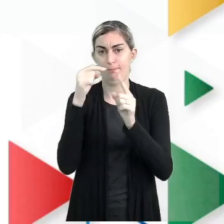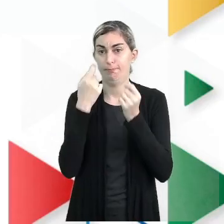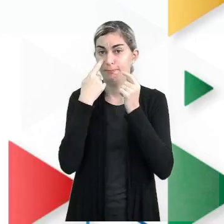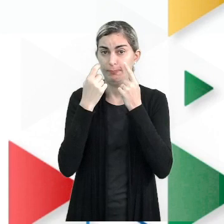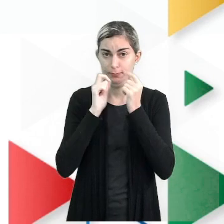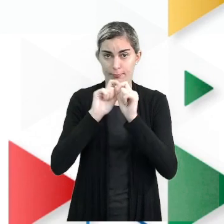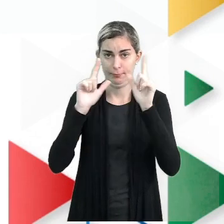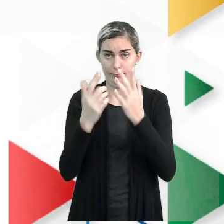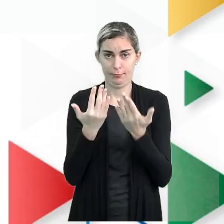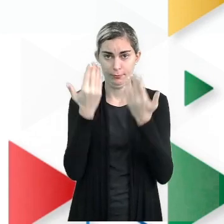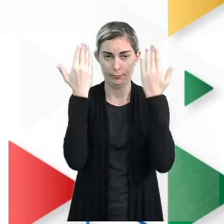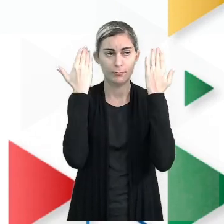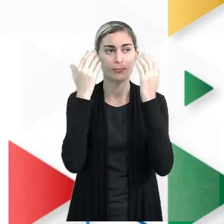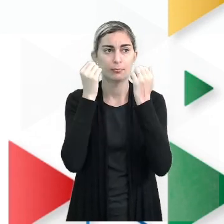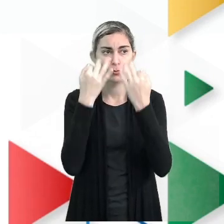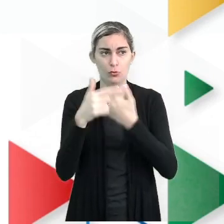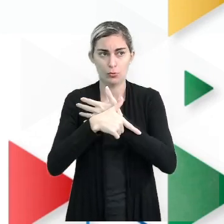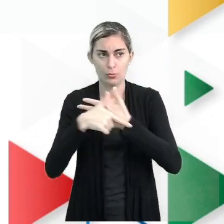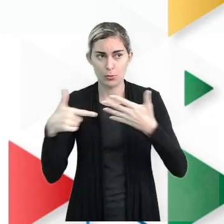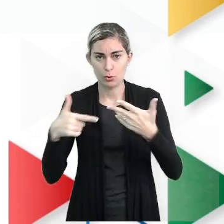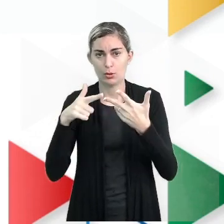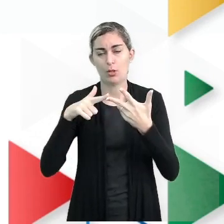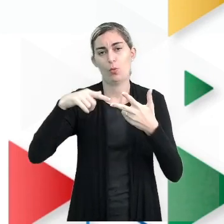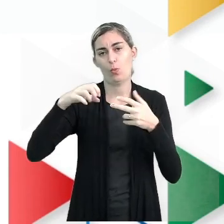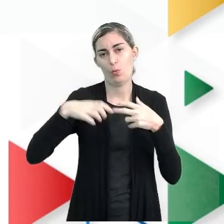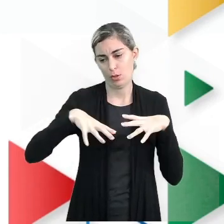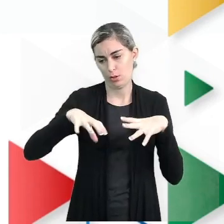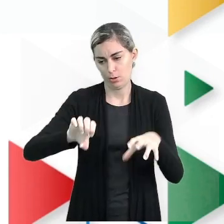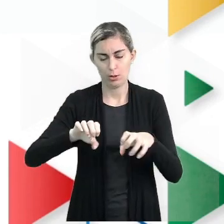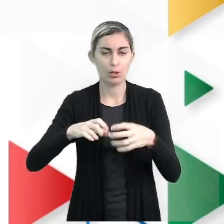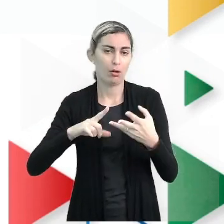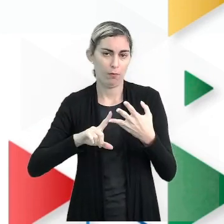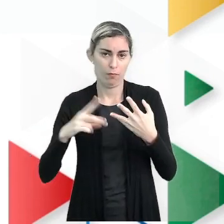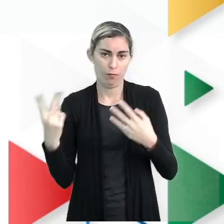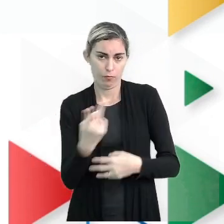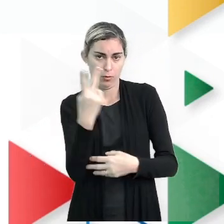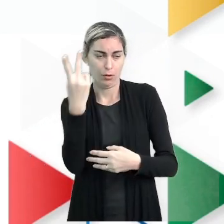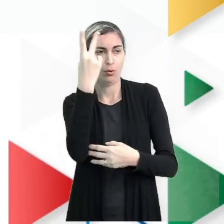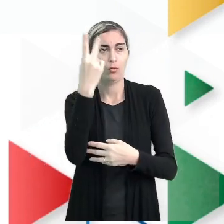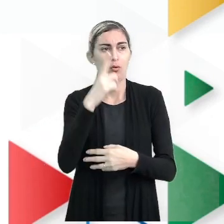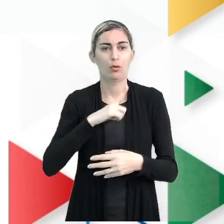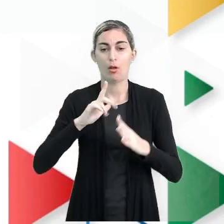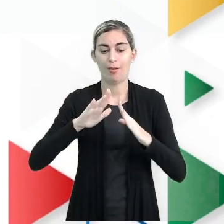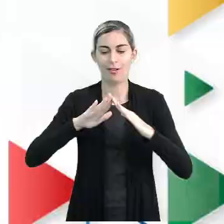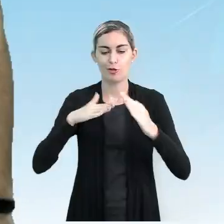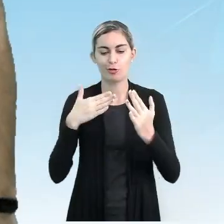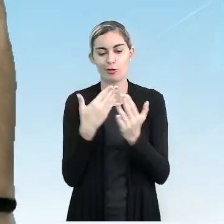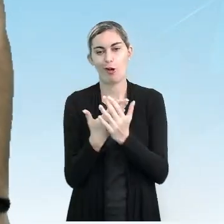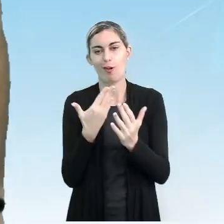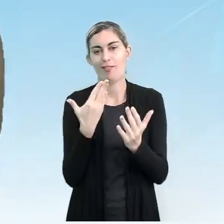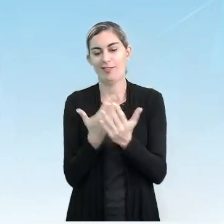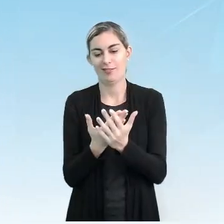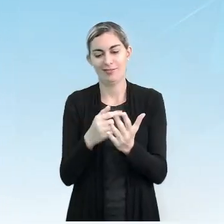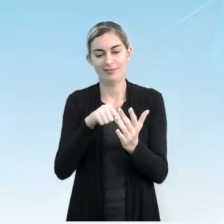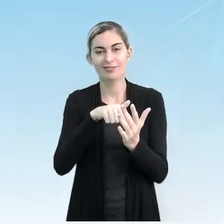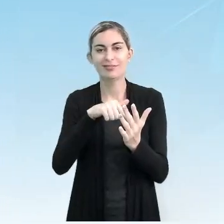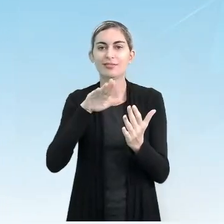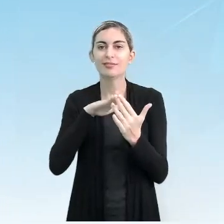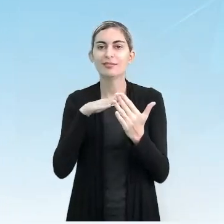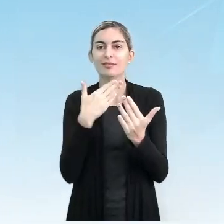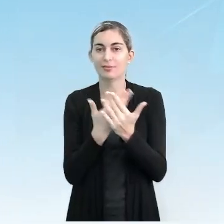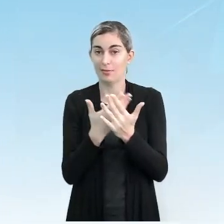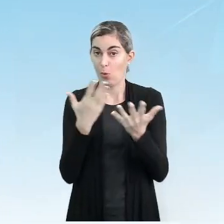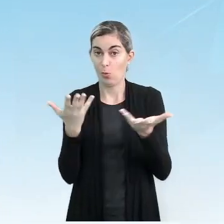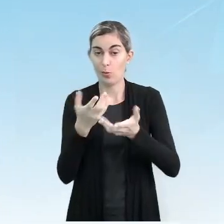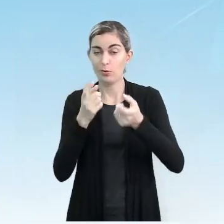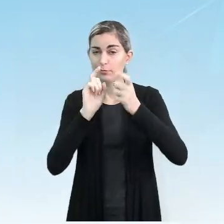ver. Já que citamos moral, ética, valores, liberdade, temos a escola. Exatamente. Certo? E é isso aí que vamos discutir